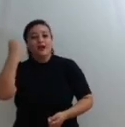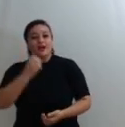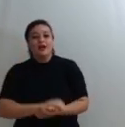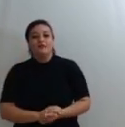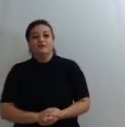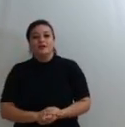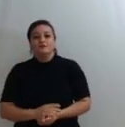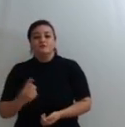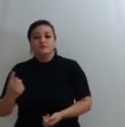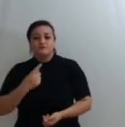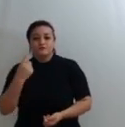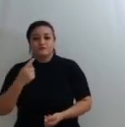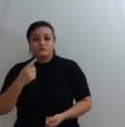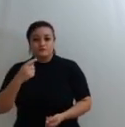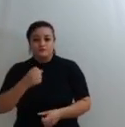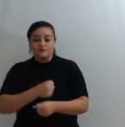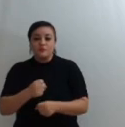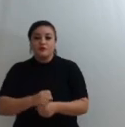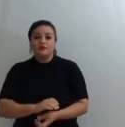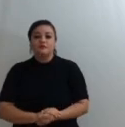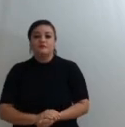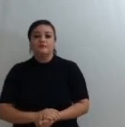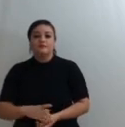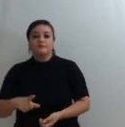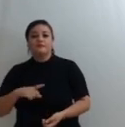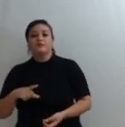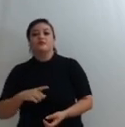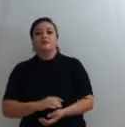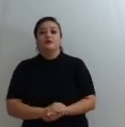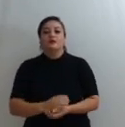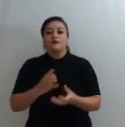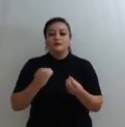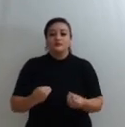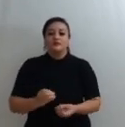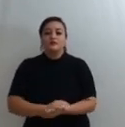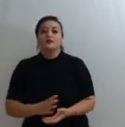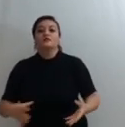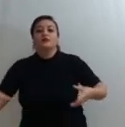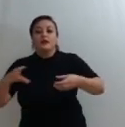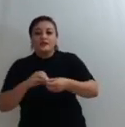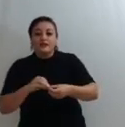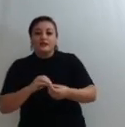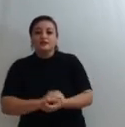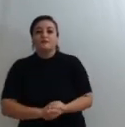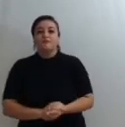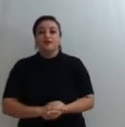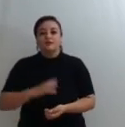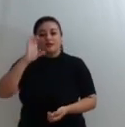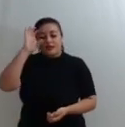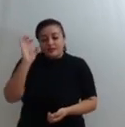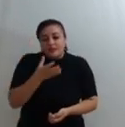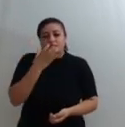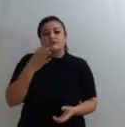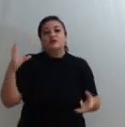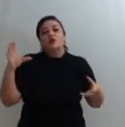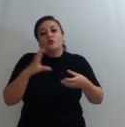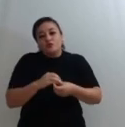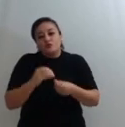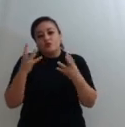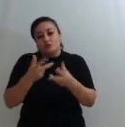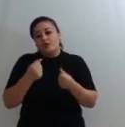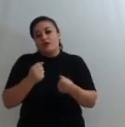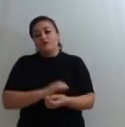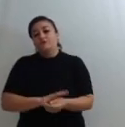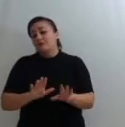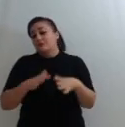no último ano. E tem concedido reiteradamente indulto parcial ou total. Então,